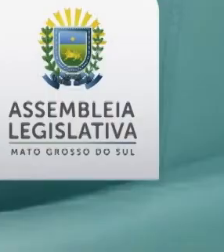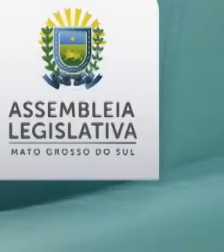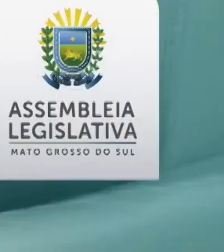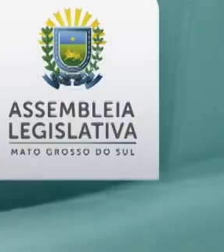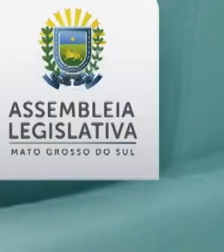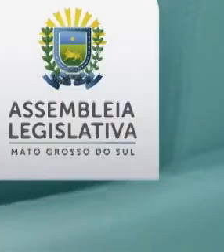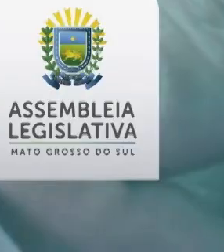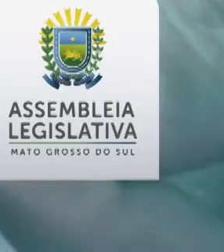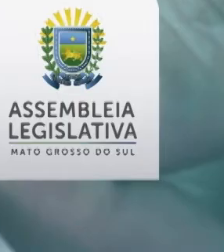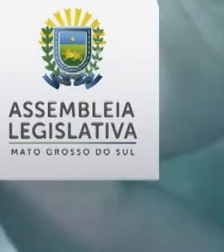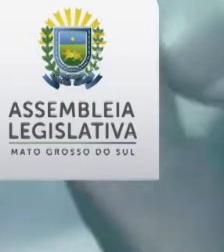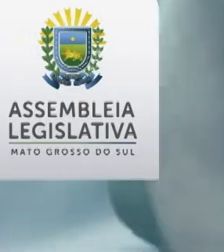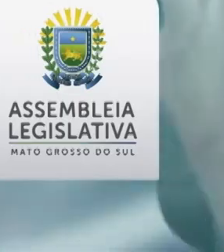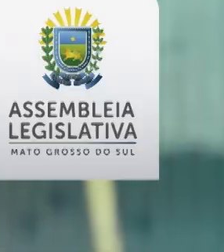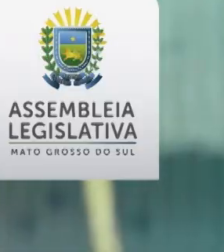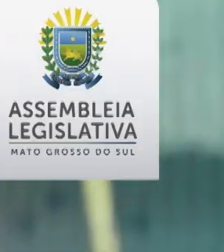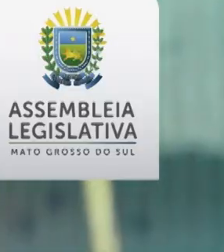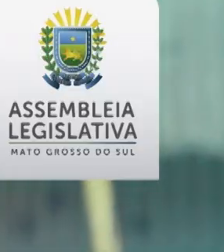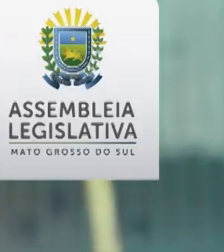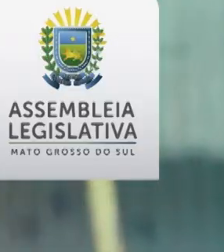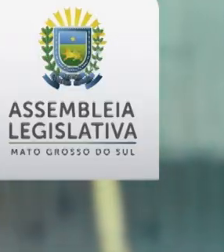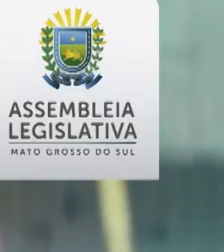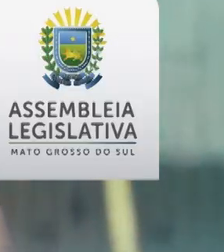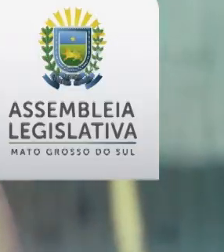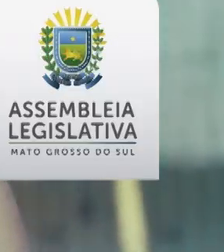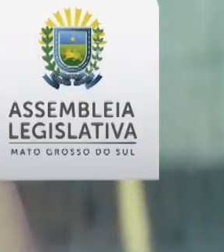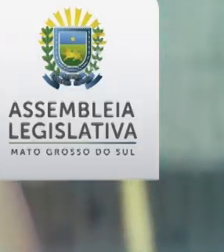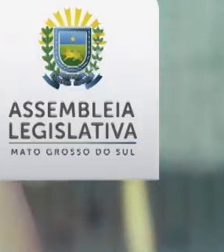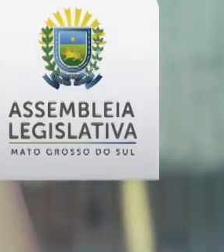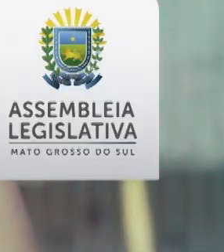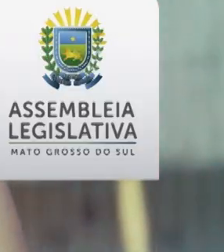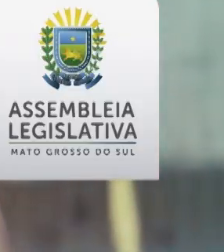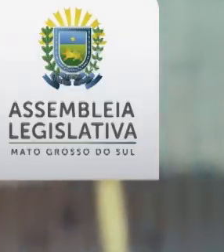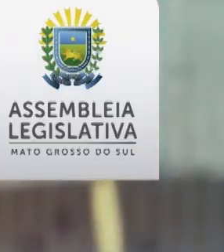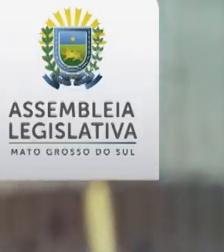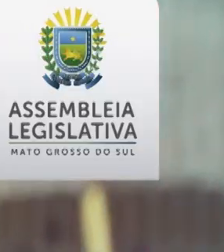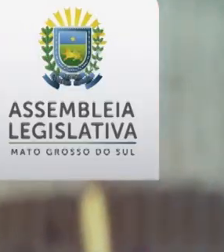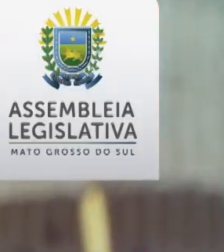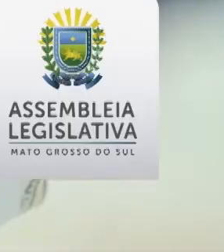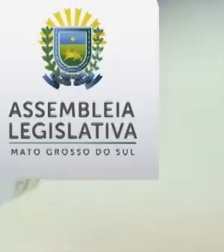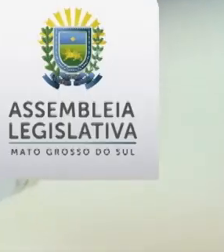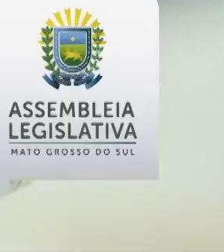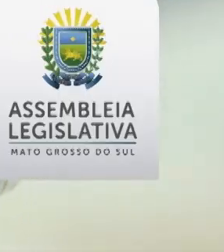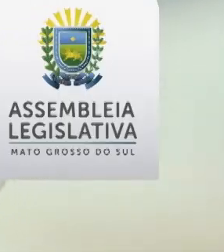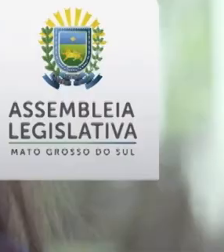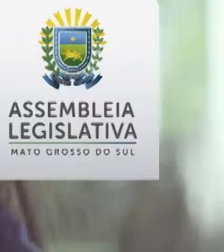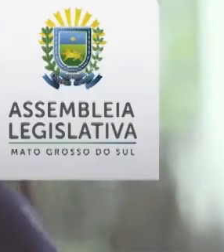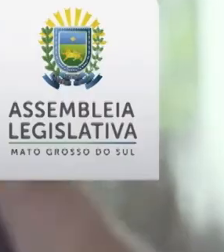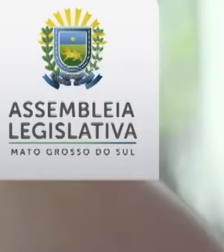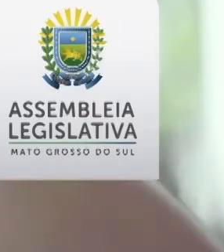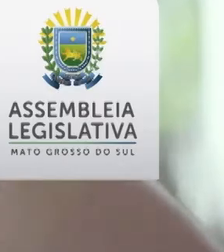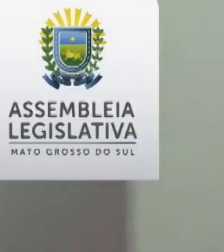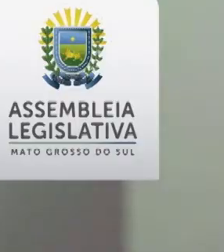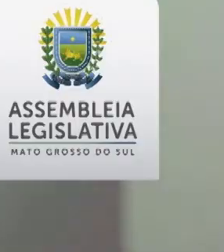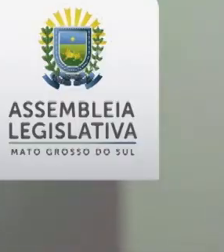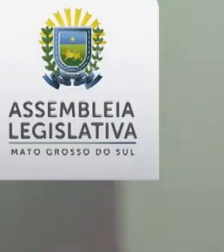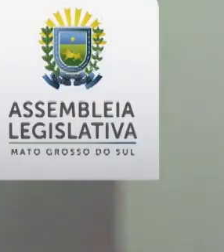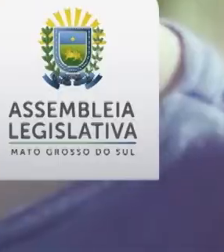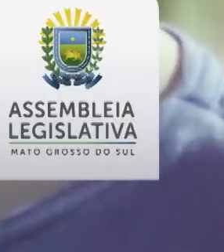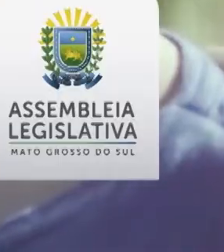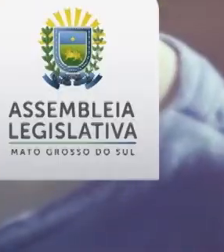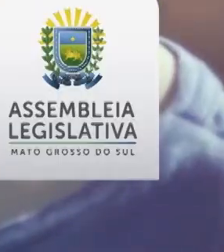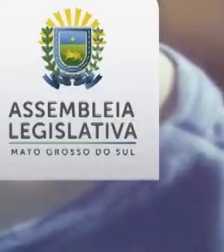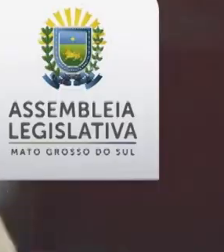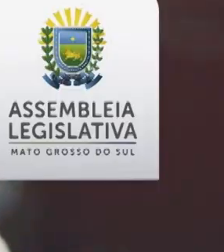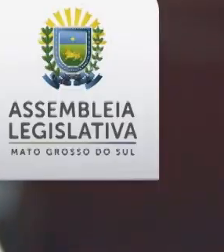mais vulneráveis. Respeito ao próximo, seja quem for. Respeito àqueles que estão sob nossa